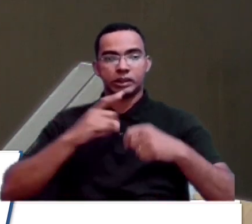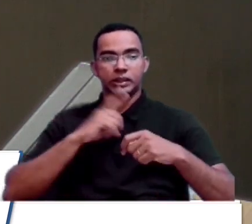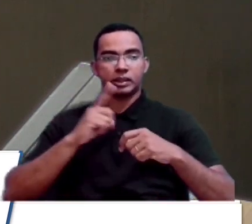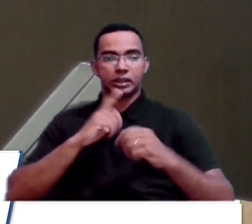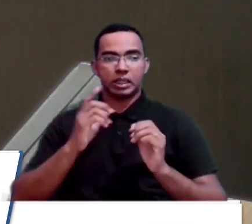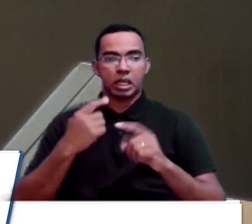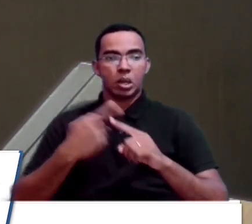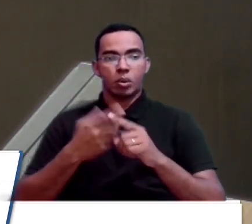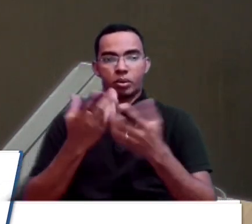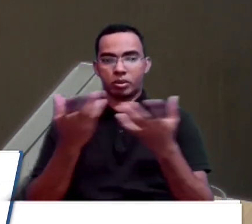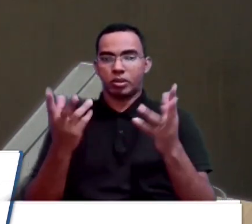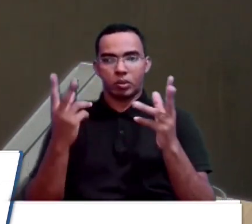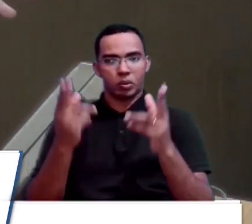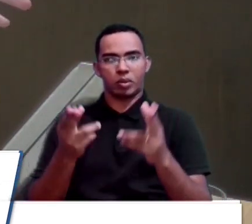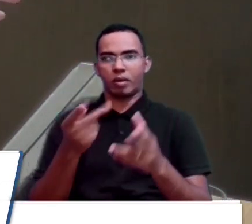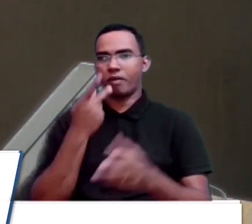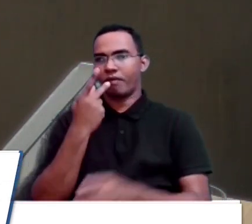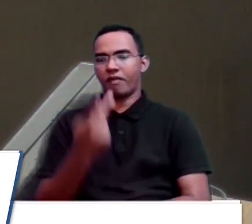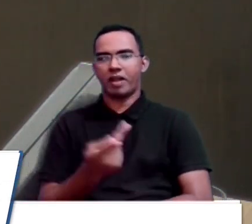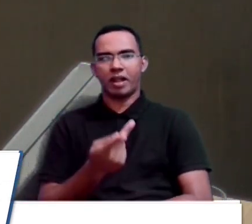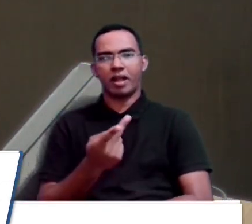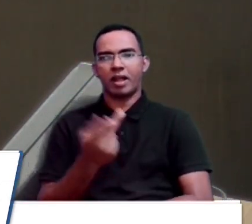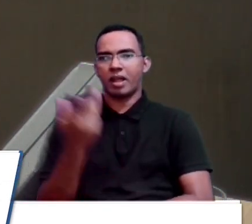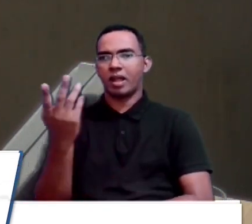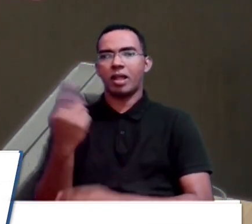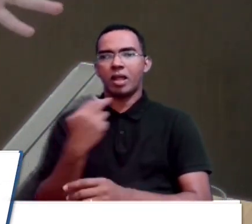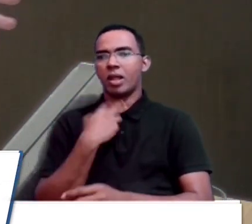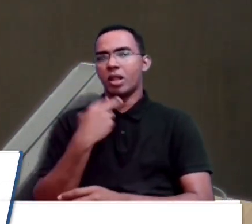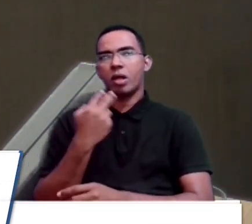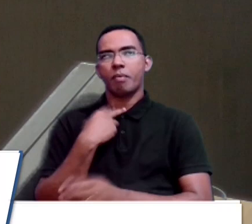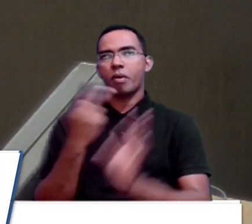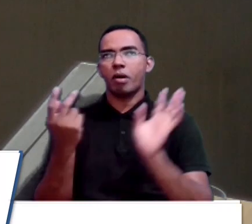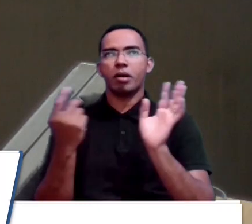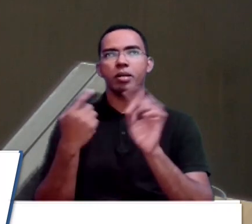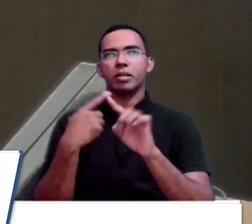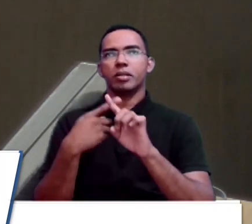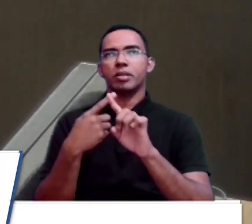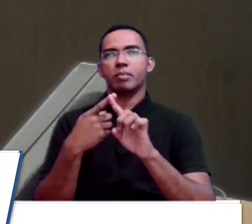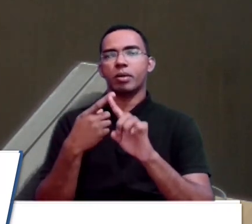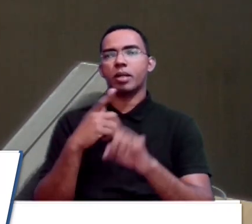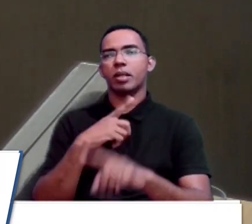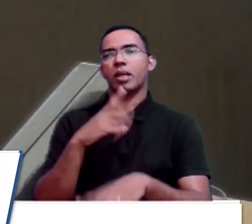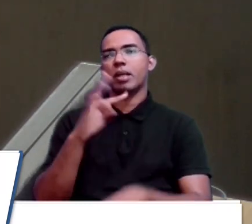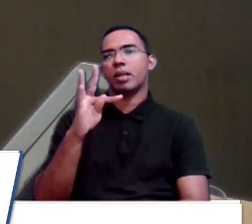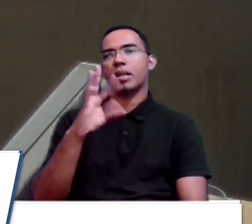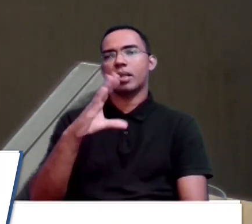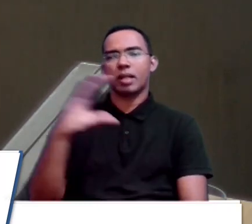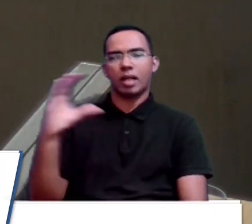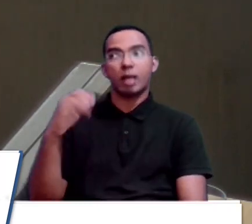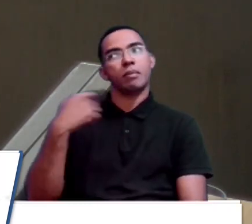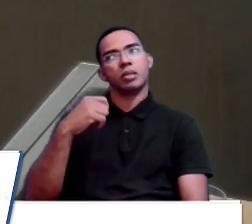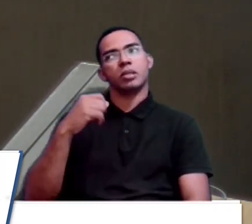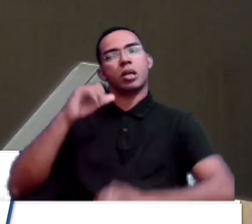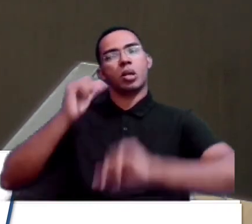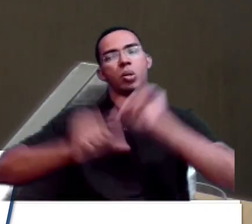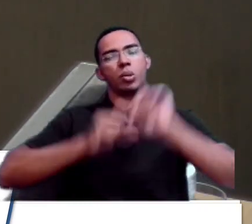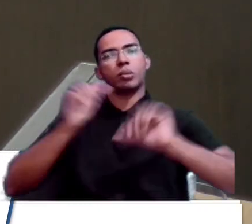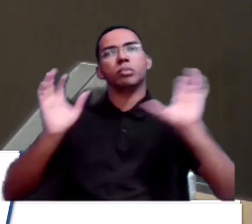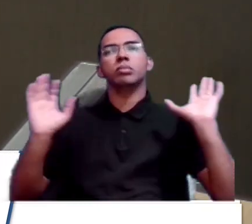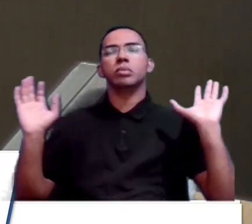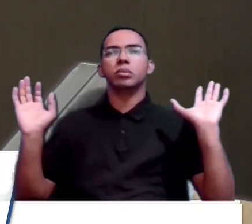jeito que está, a gente só falar assim, mas não pode fazer porque tem um TAC. Então tem que mudar alguma coisa